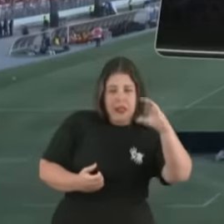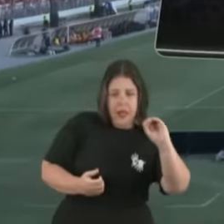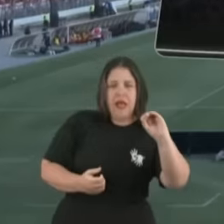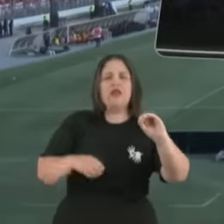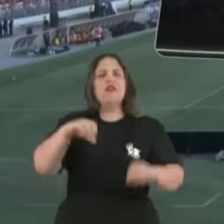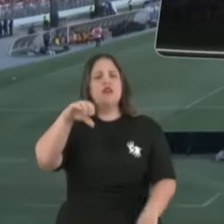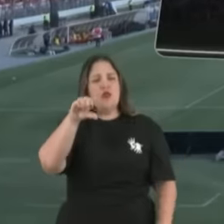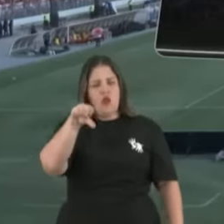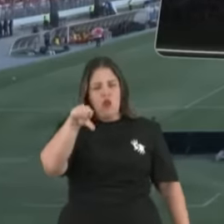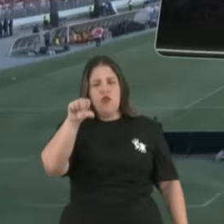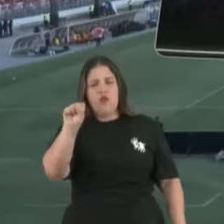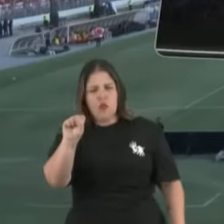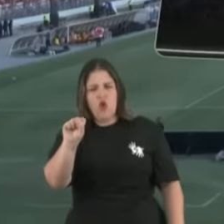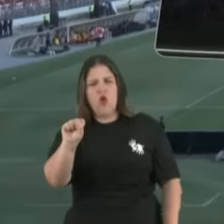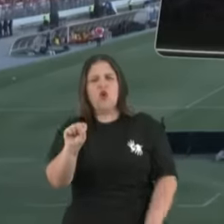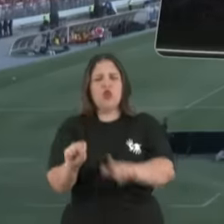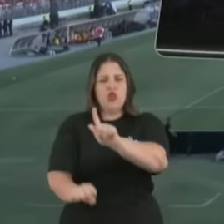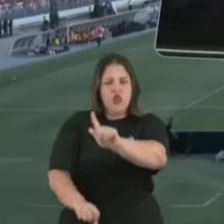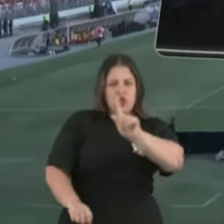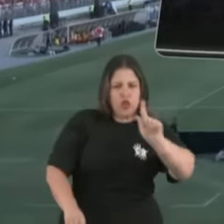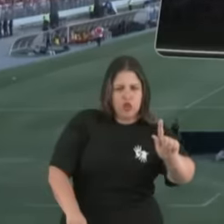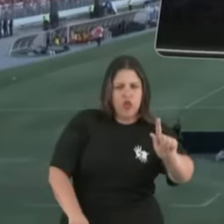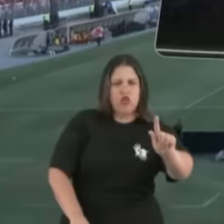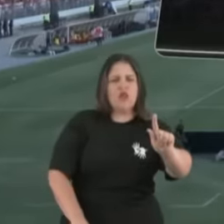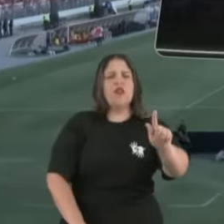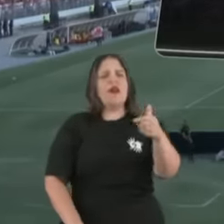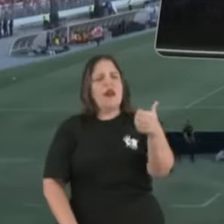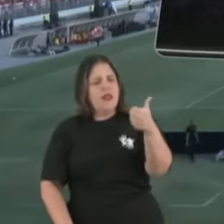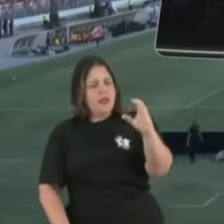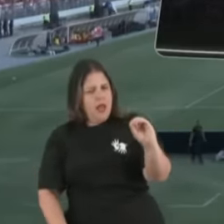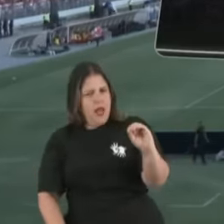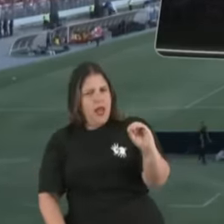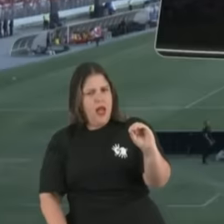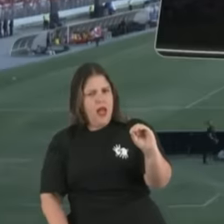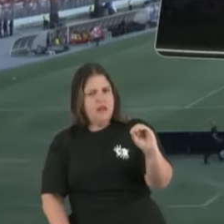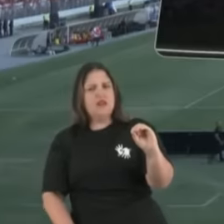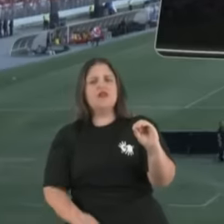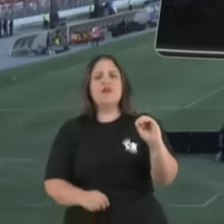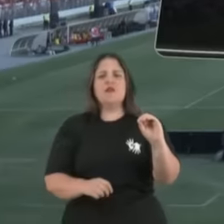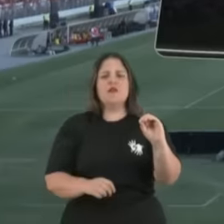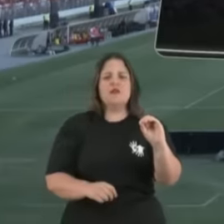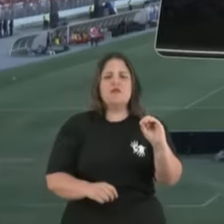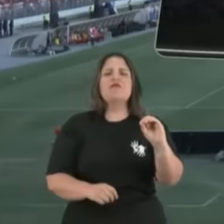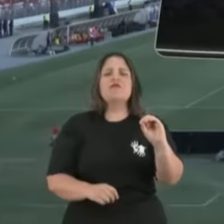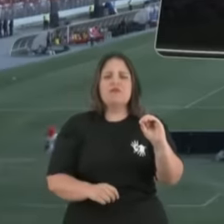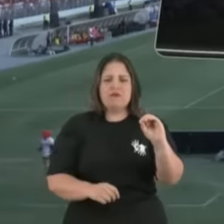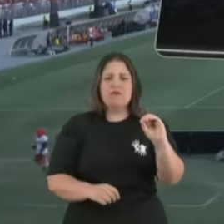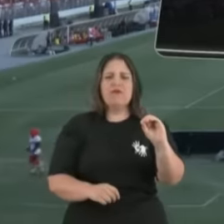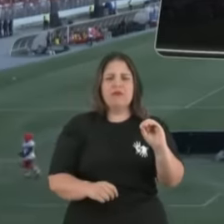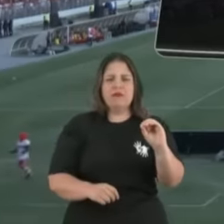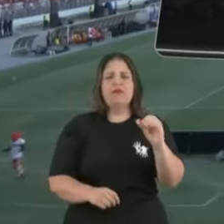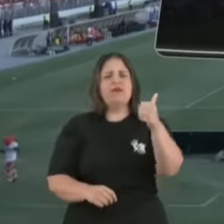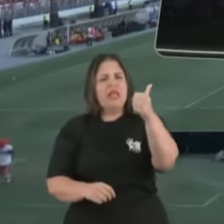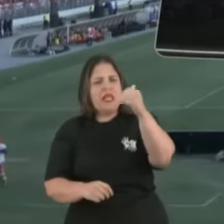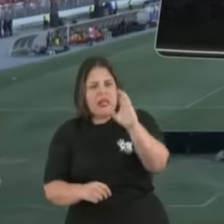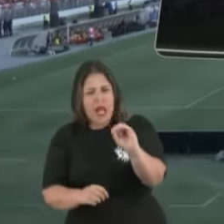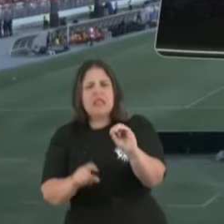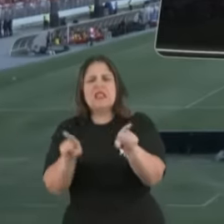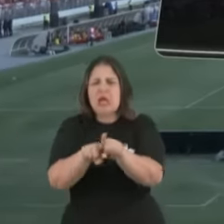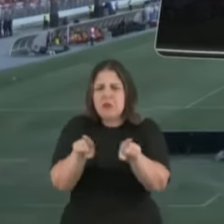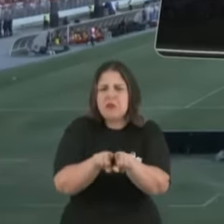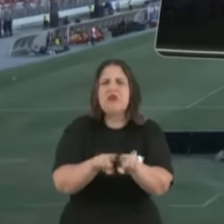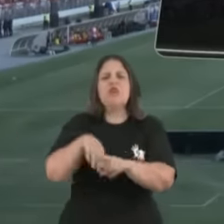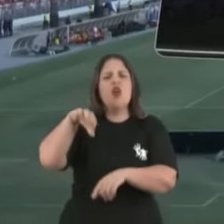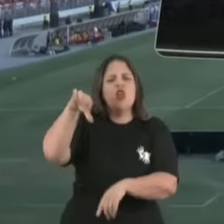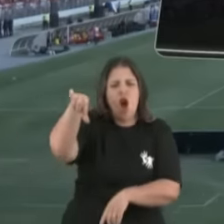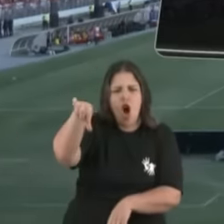8 é o GG. O 10 é o Jorginho, formando o meio de campo. E no ataque, 38, Léo Pereira. E o artilheiro da competição com